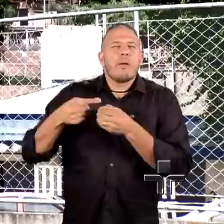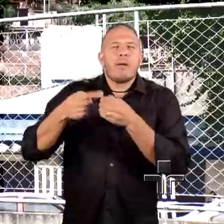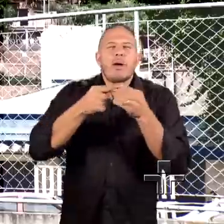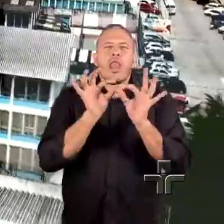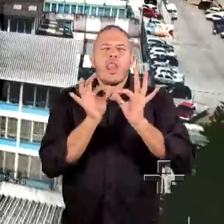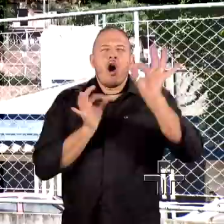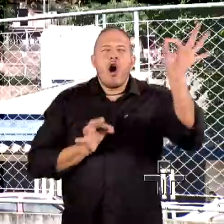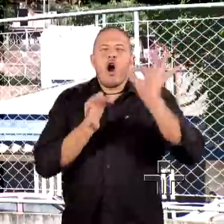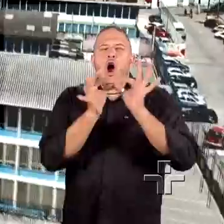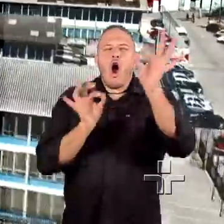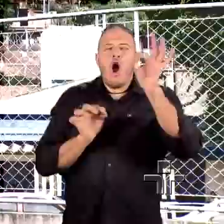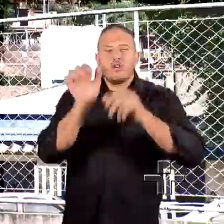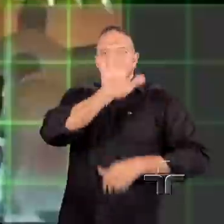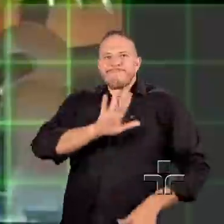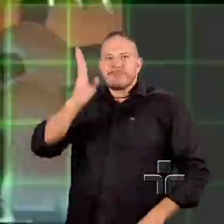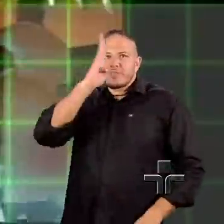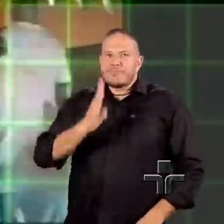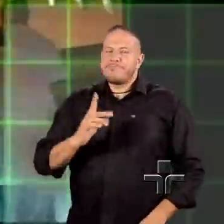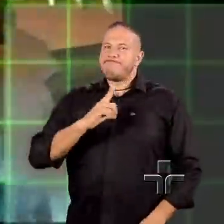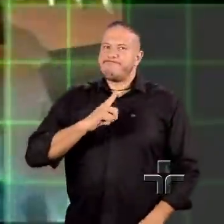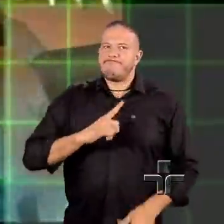mais distantes do país.